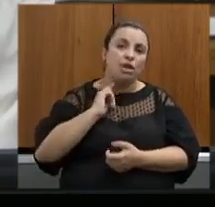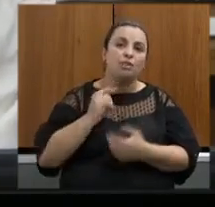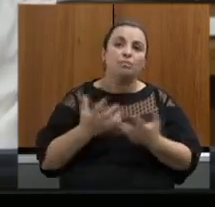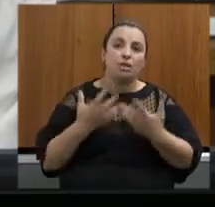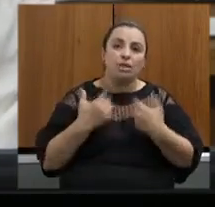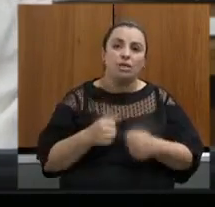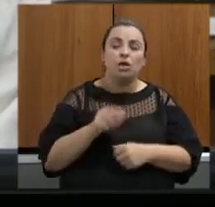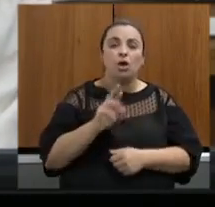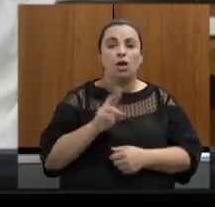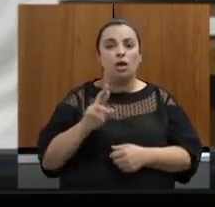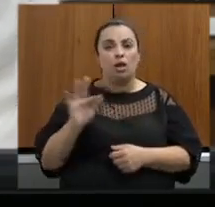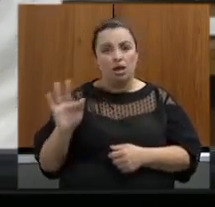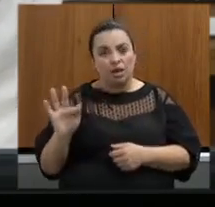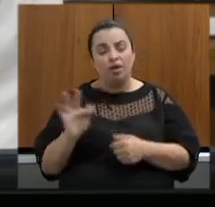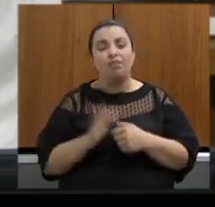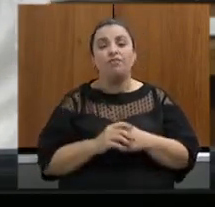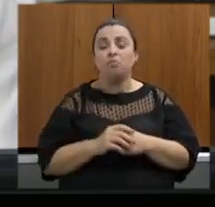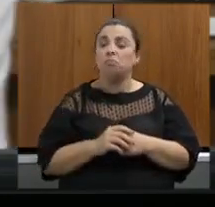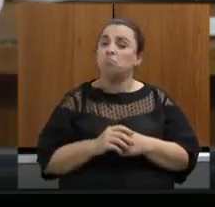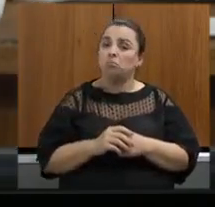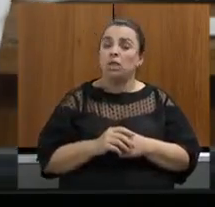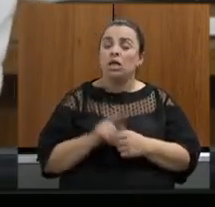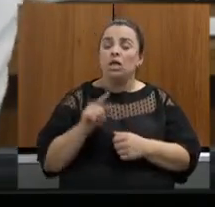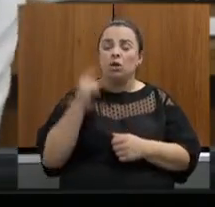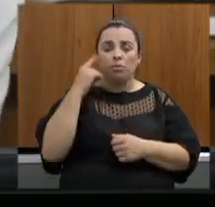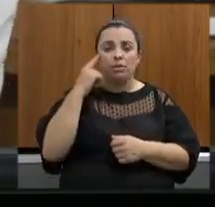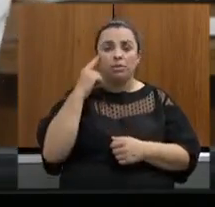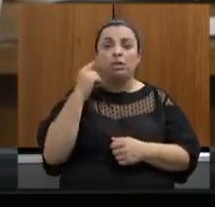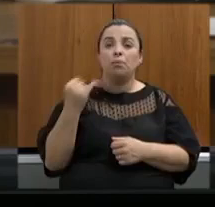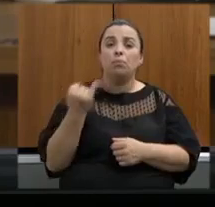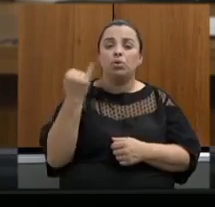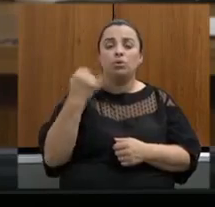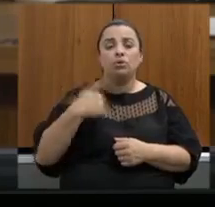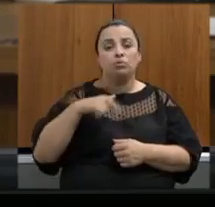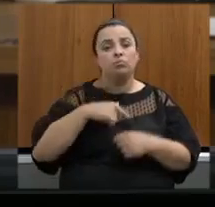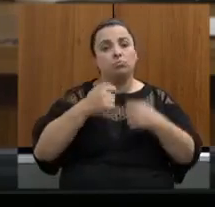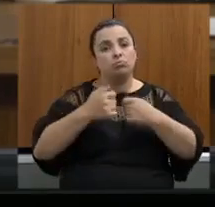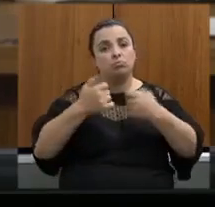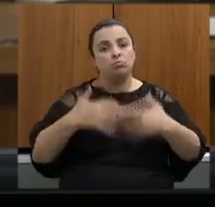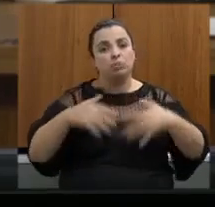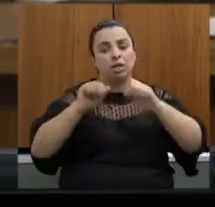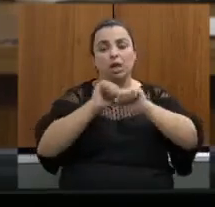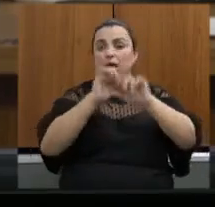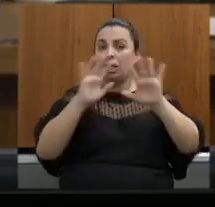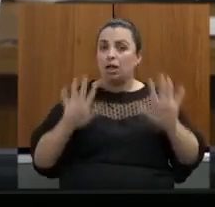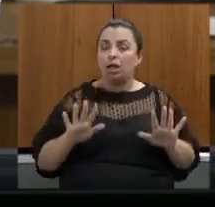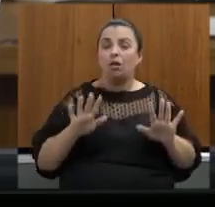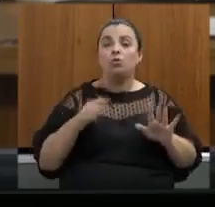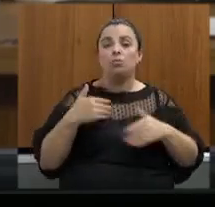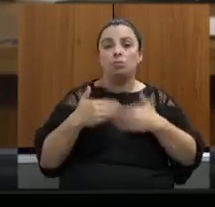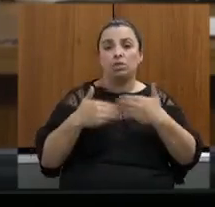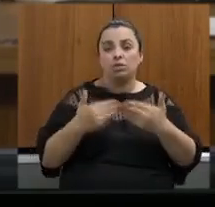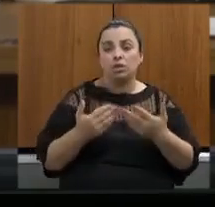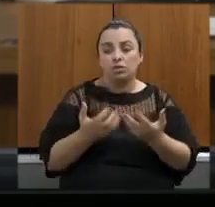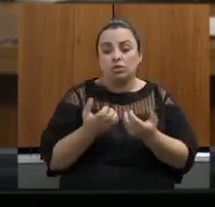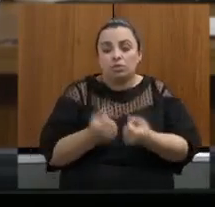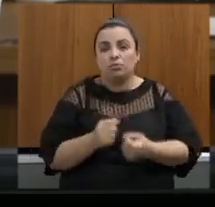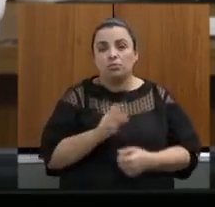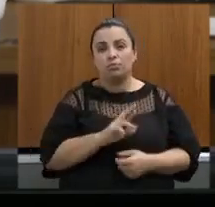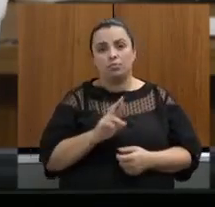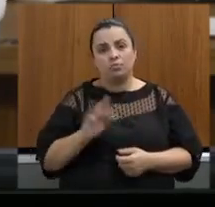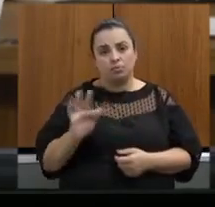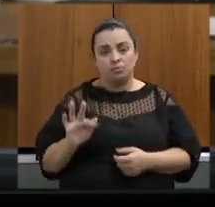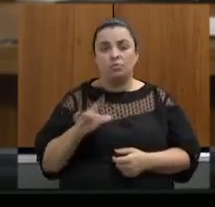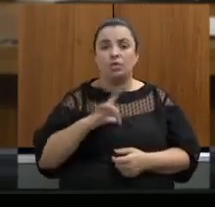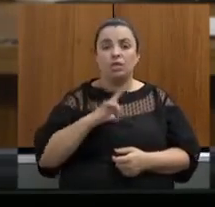adesão ao regime de recuperação fiscal eu acho que muito importante de esclarecer o processo de adesão ao regime de apuração fiscal e